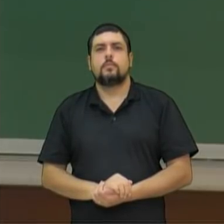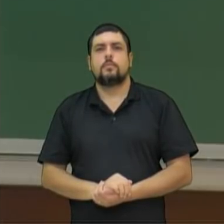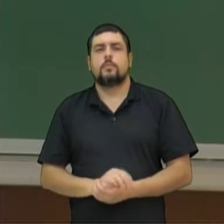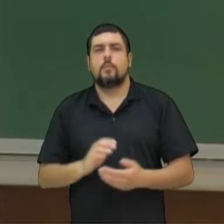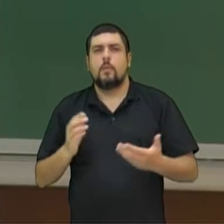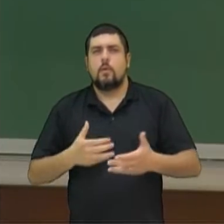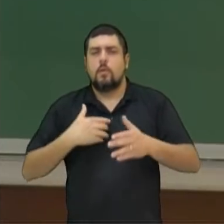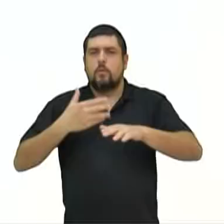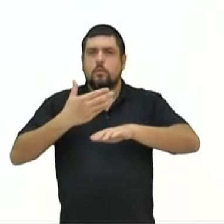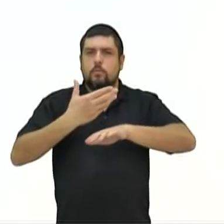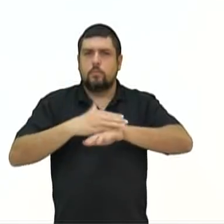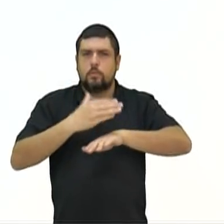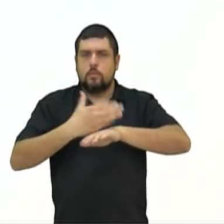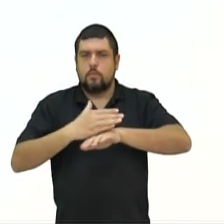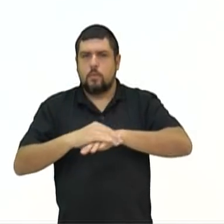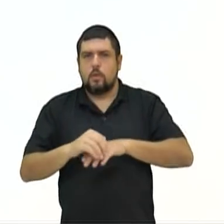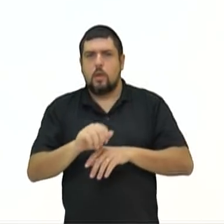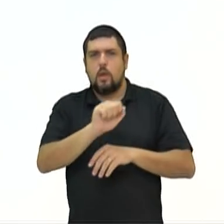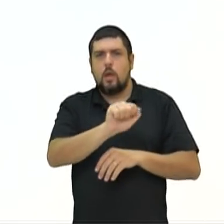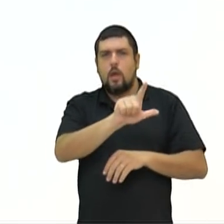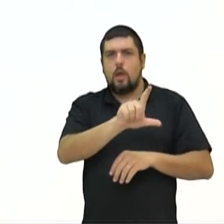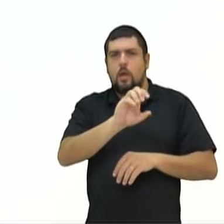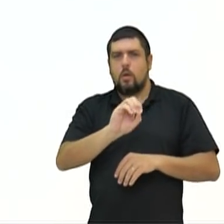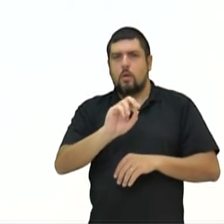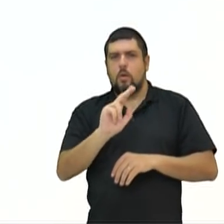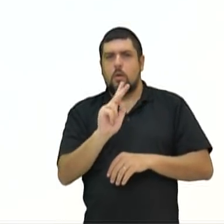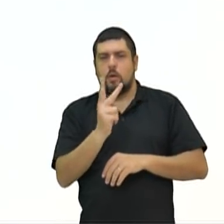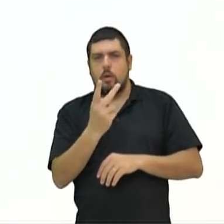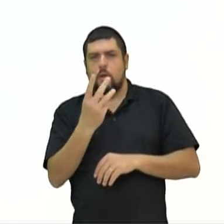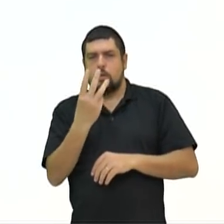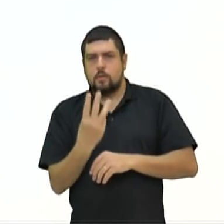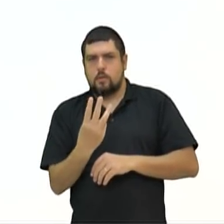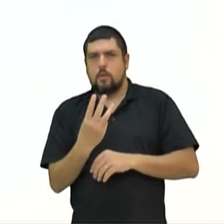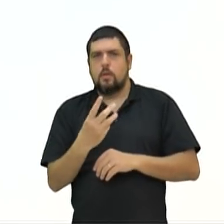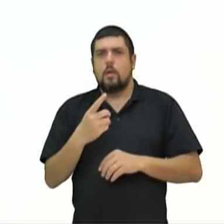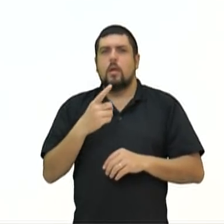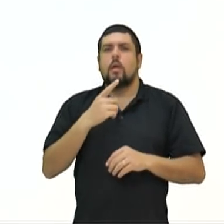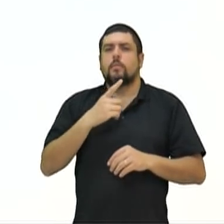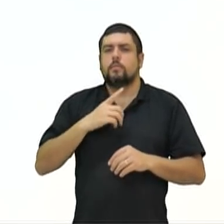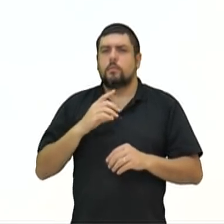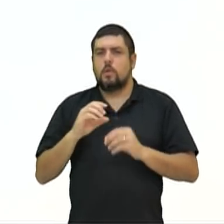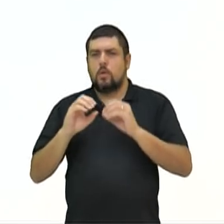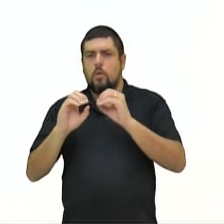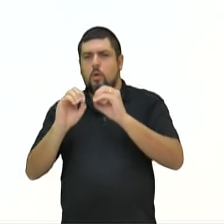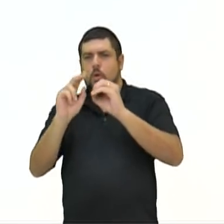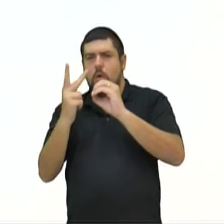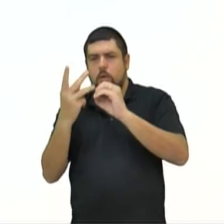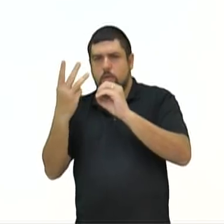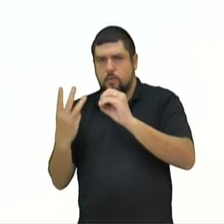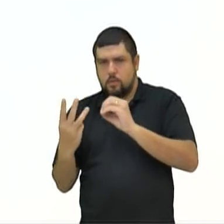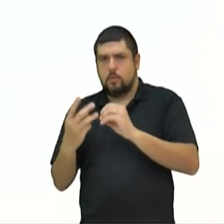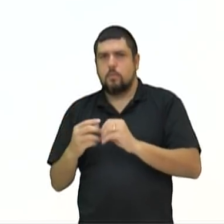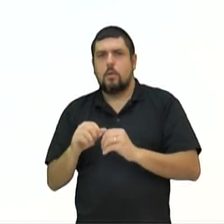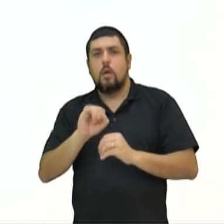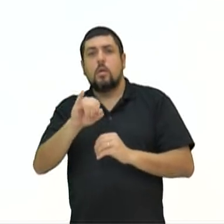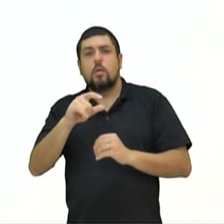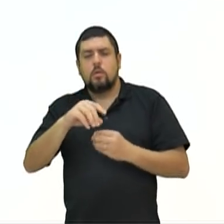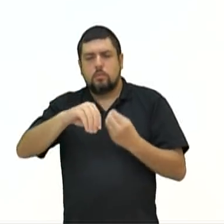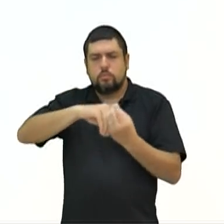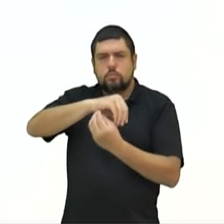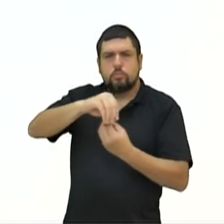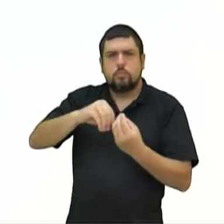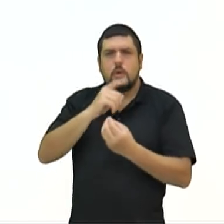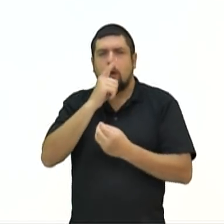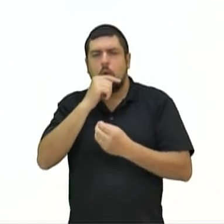Treina lá. O hidróxido de alumínio, AlOH3, possui 3 hidroxilas. Quando em solução aquosa, libera sua